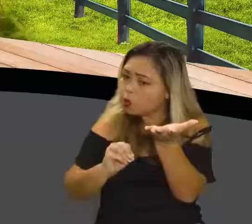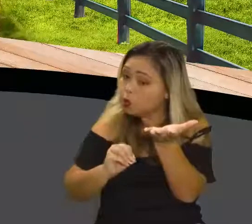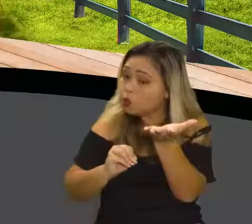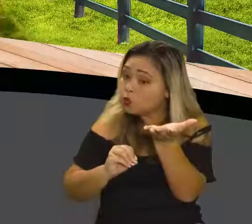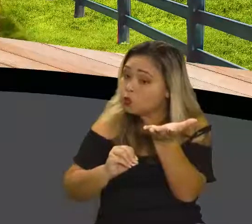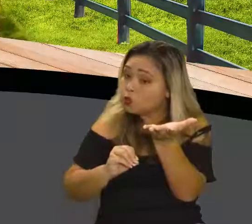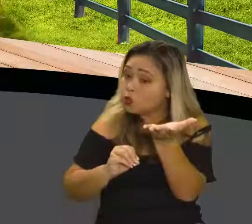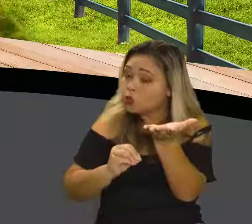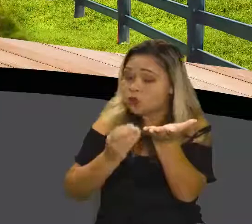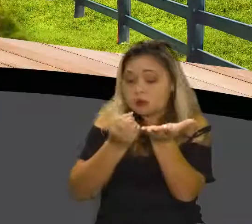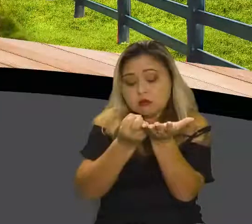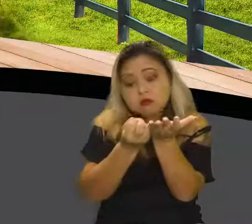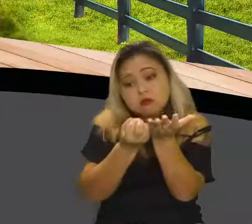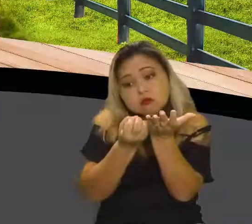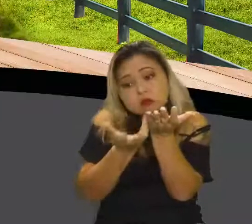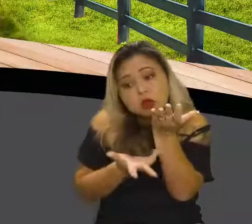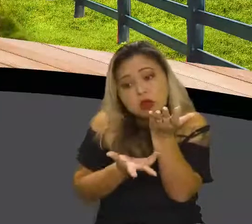ovo